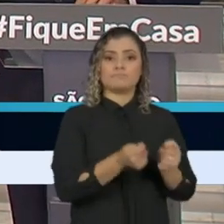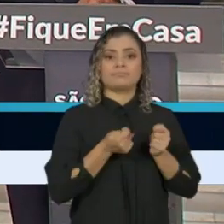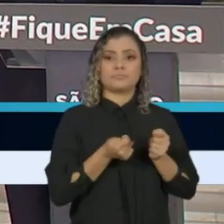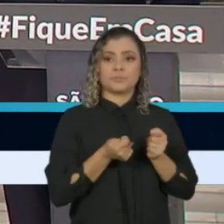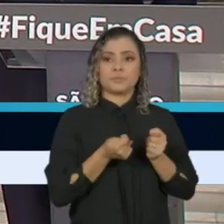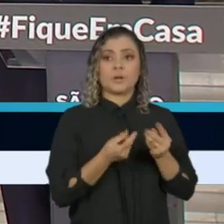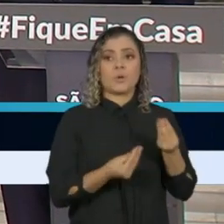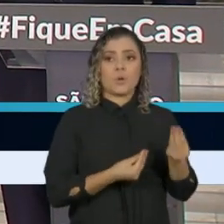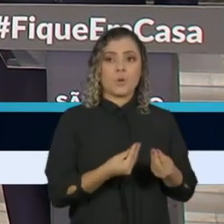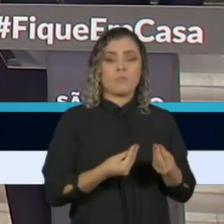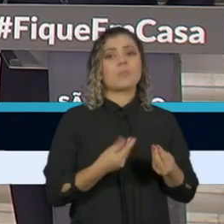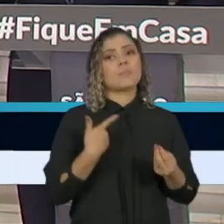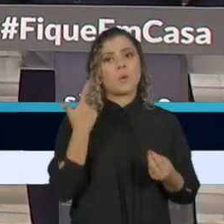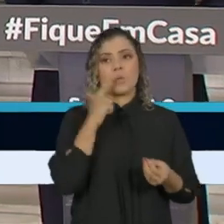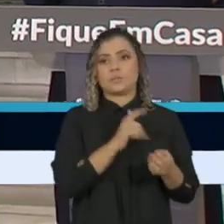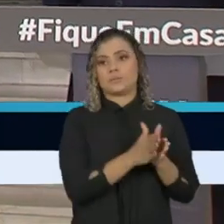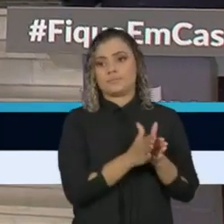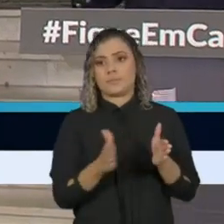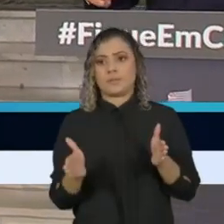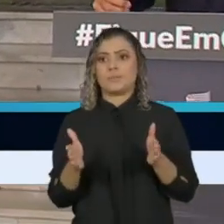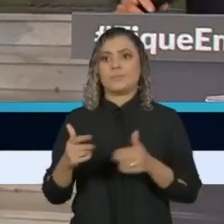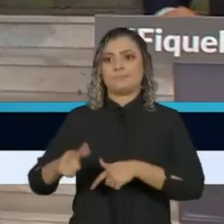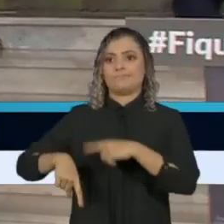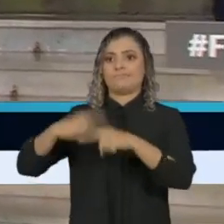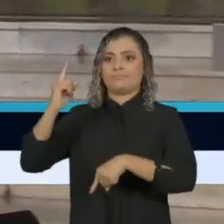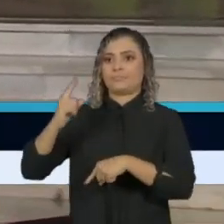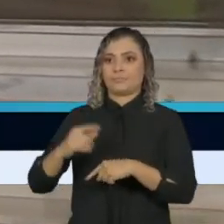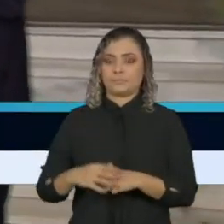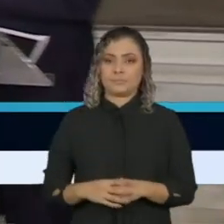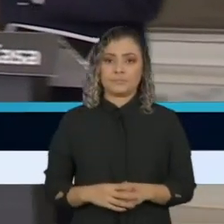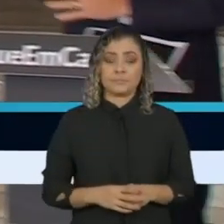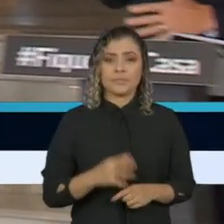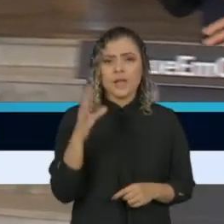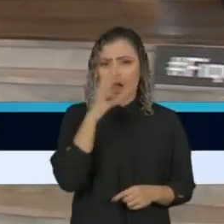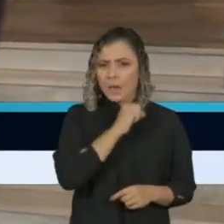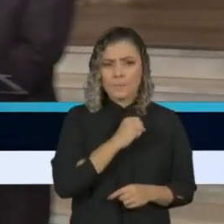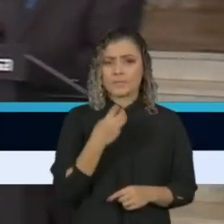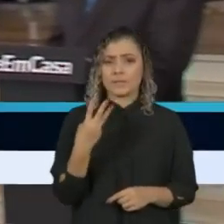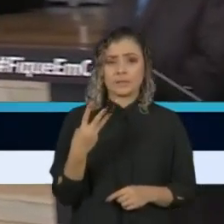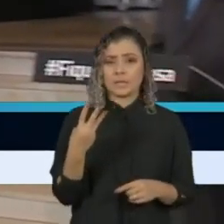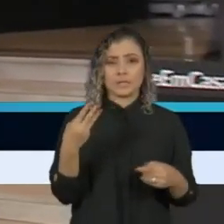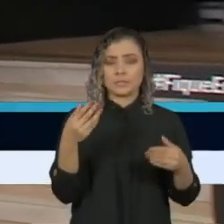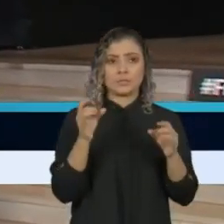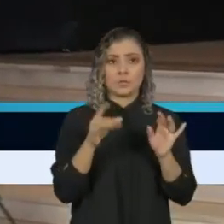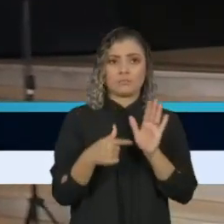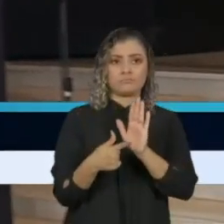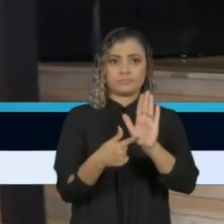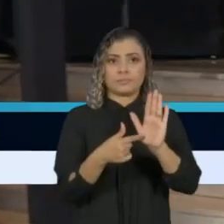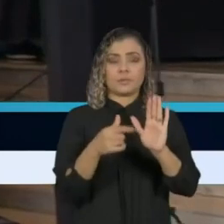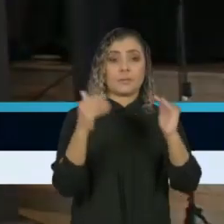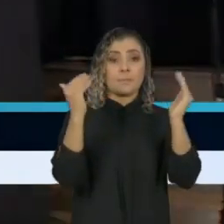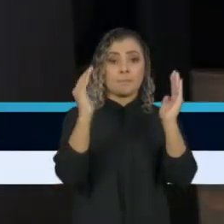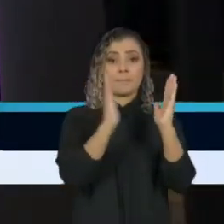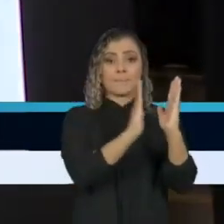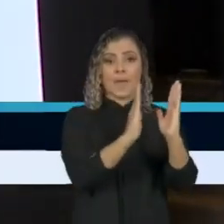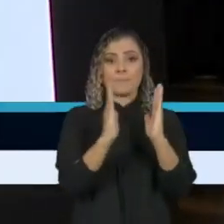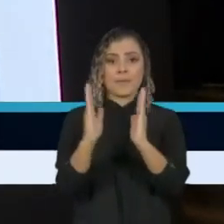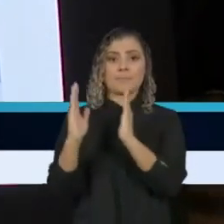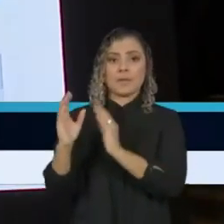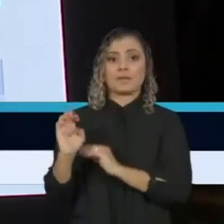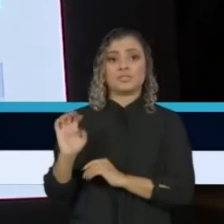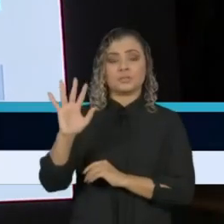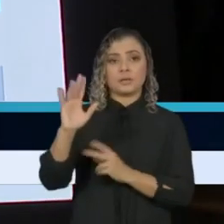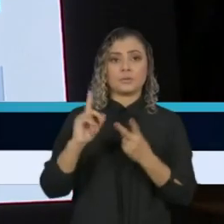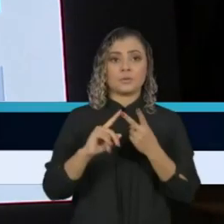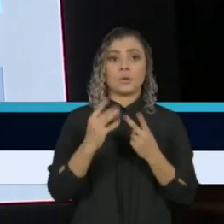para superação da crise. Rodrigo. Bom, governador, rapidamente, são 3 telas da situação do orçamento do Estado e